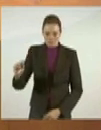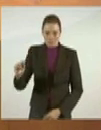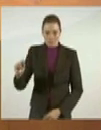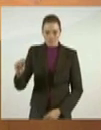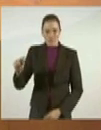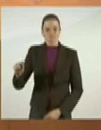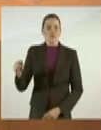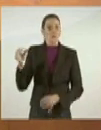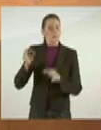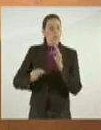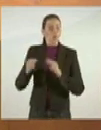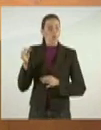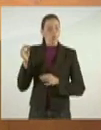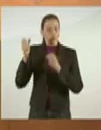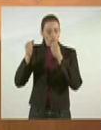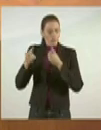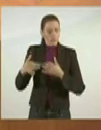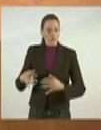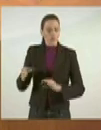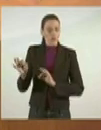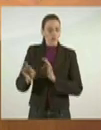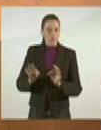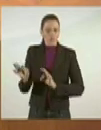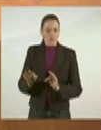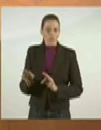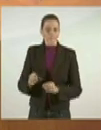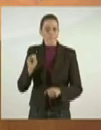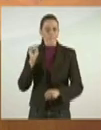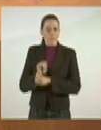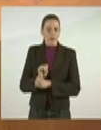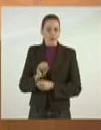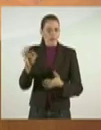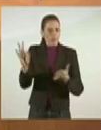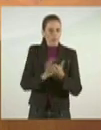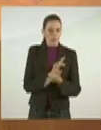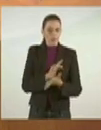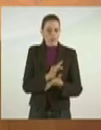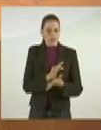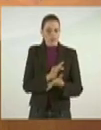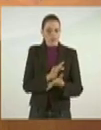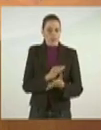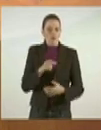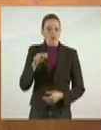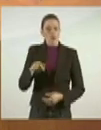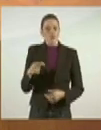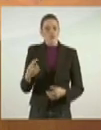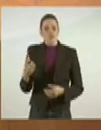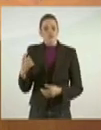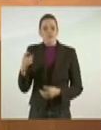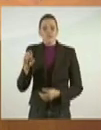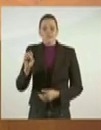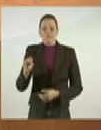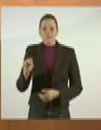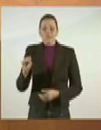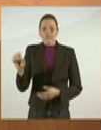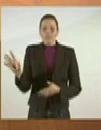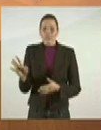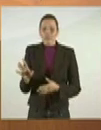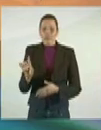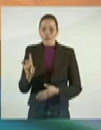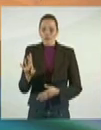determinado a suspensão de todo e qualquer contratação temporária de professores decorrente do processo seletivo simplificado em